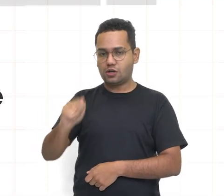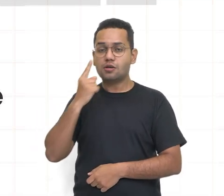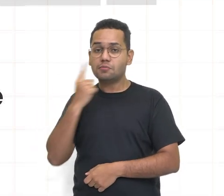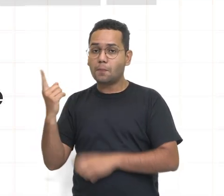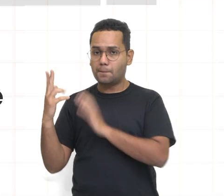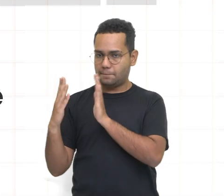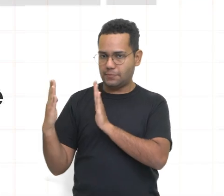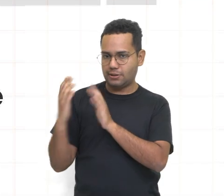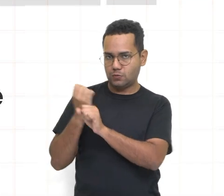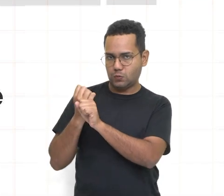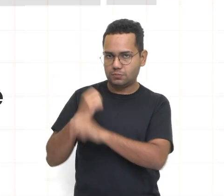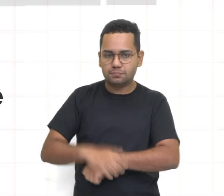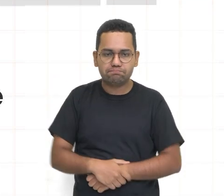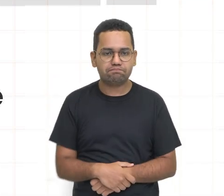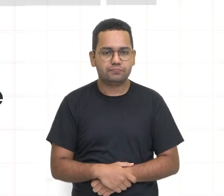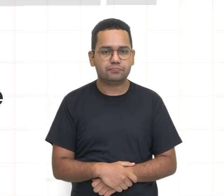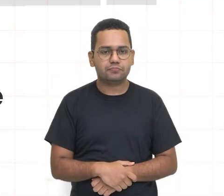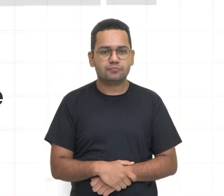Revolução Xinhai, lá em